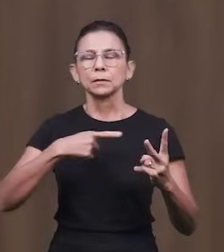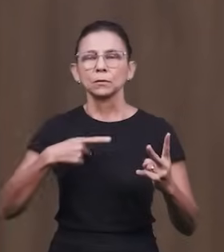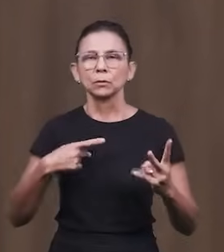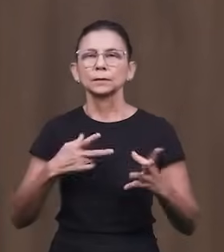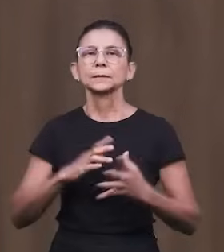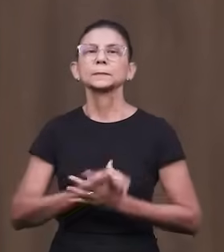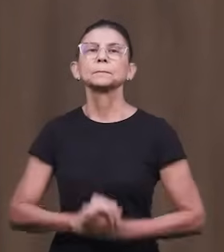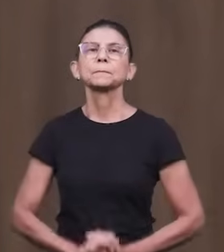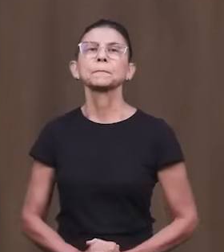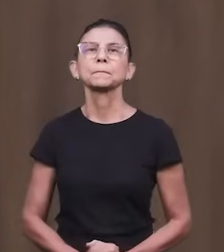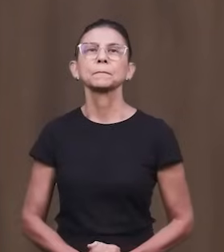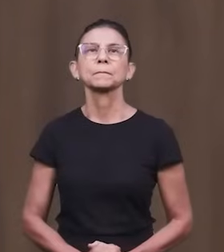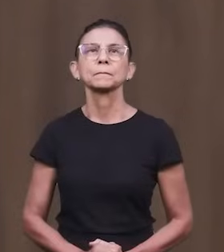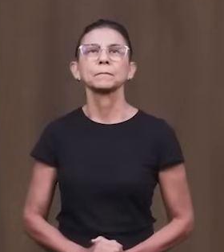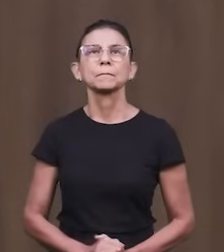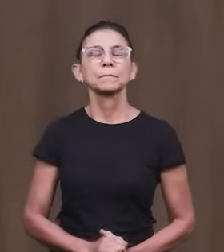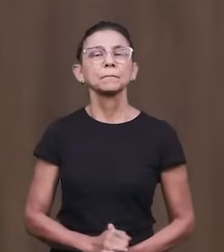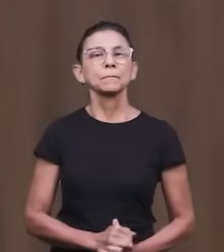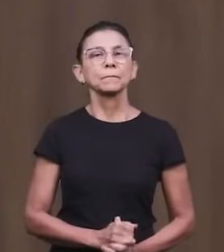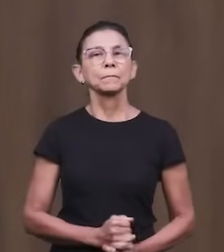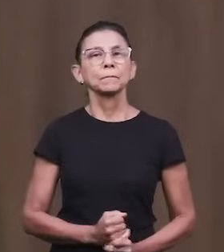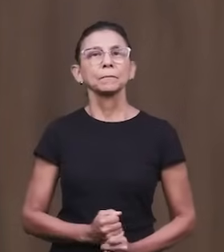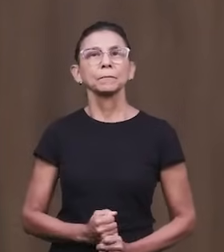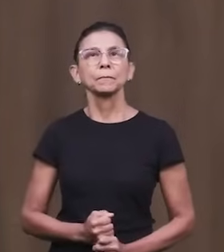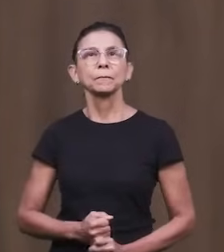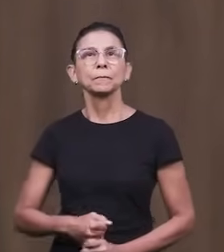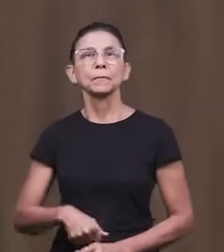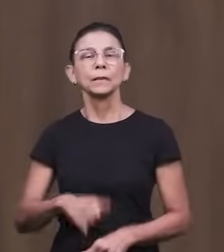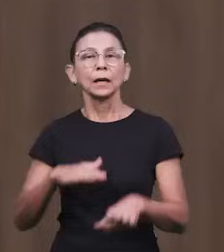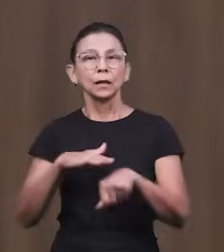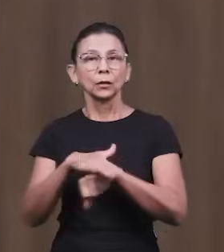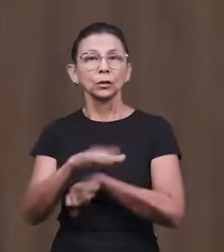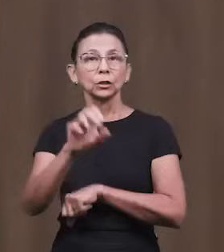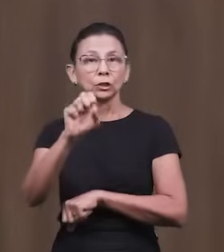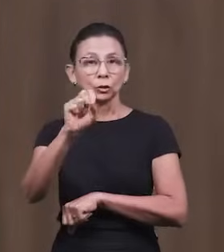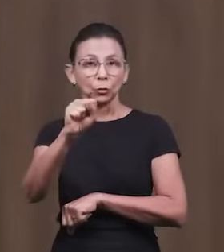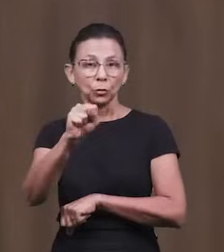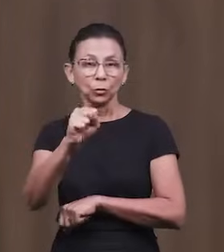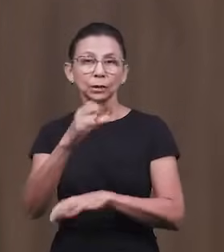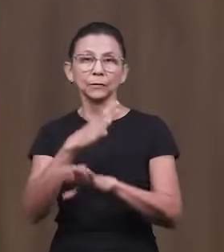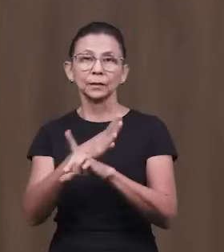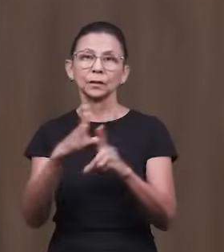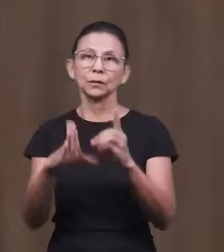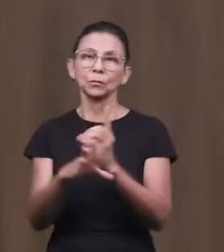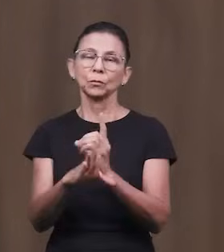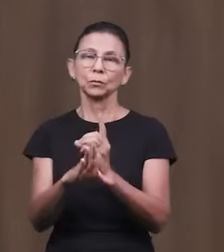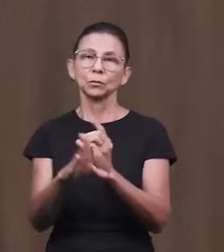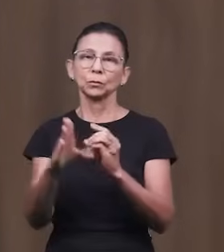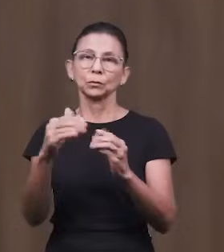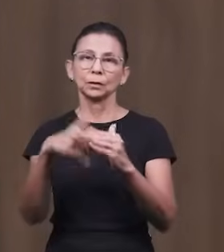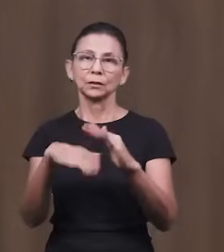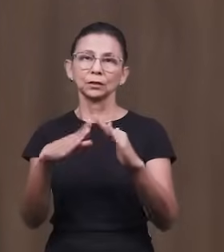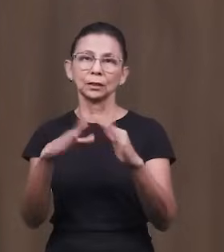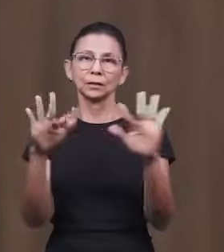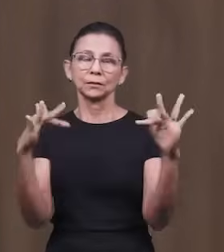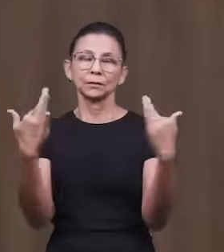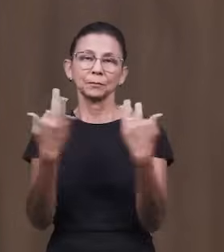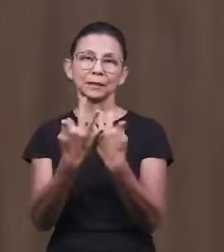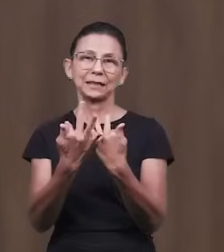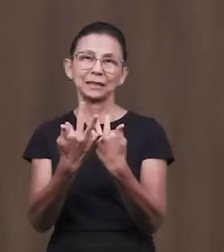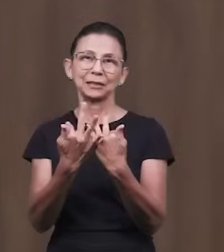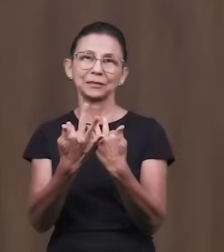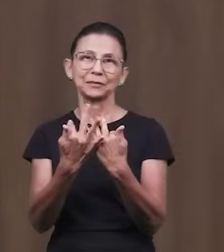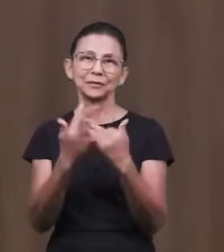tem sido maravilhoso. Amanhã às 7h30 da noite e depois às 8 horas da noite tem o culto no lar, o momento com a família.